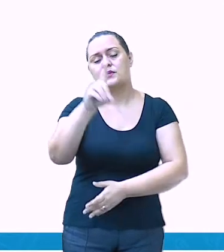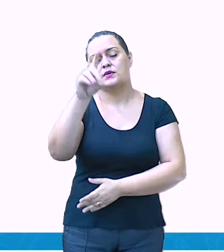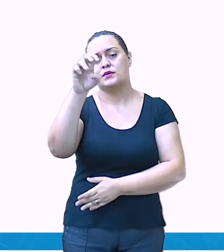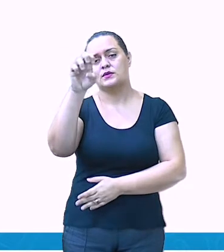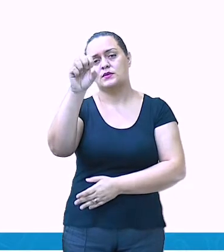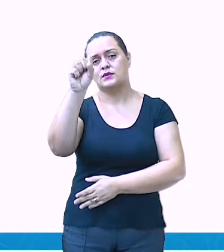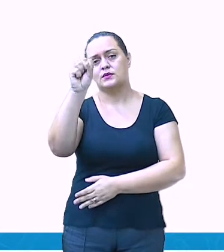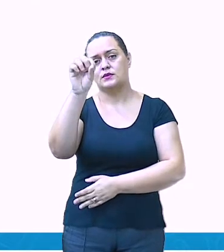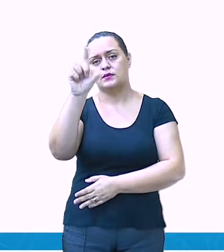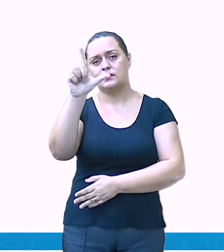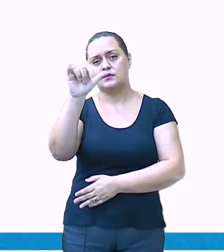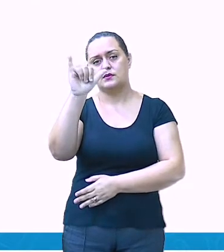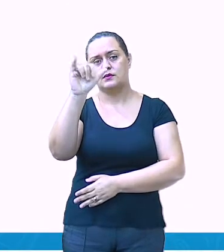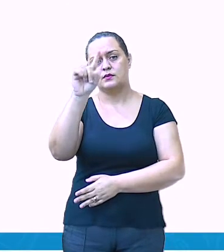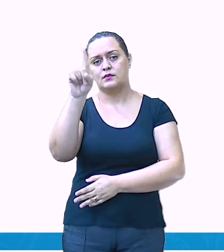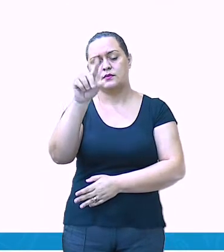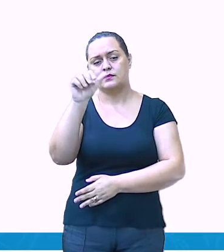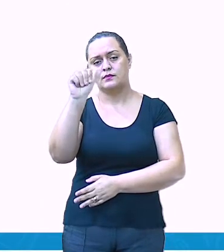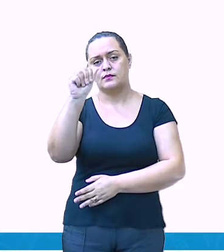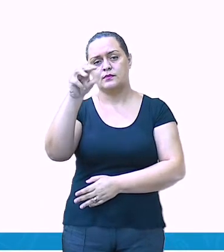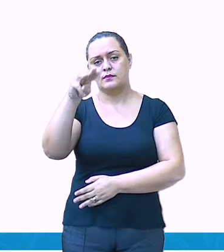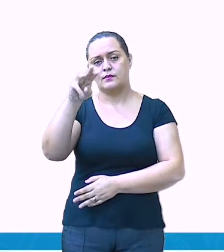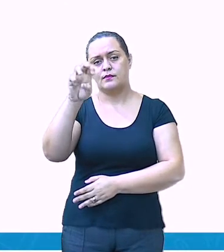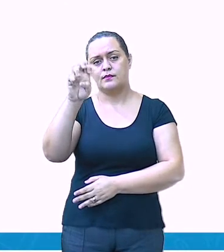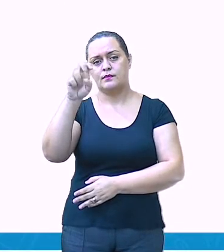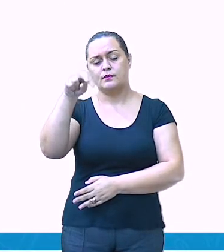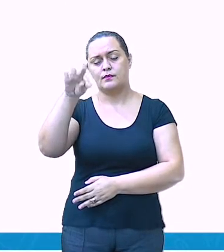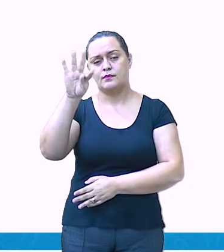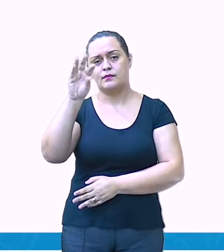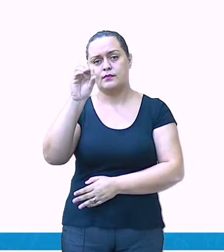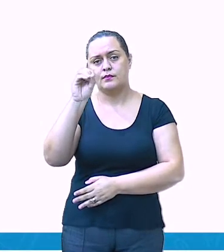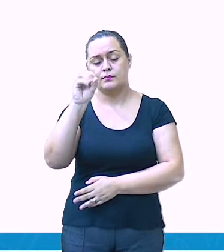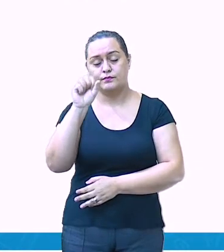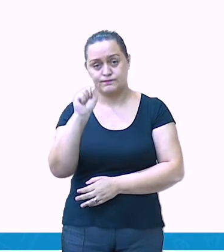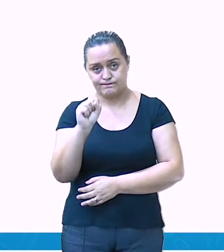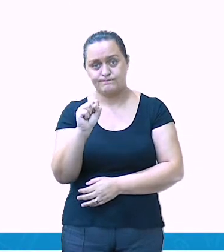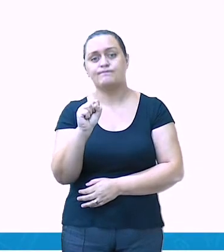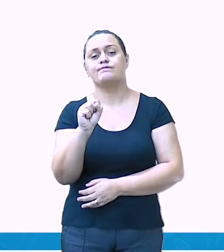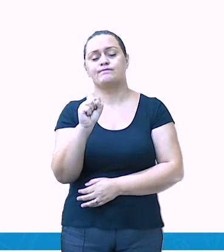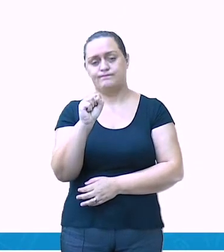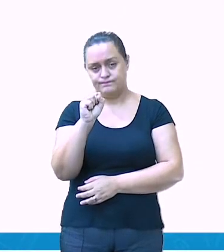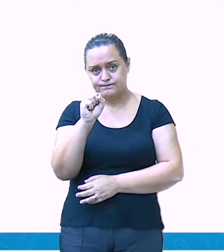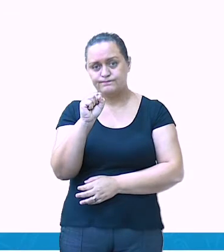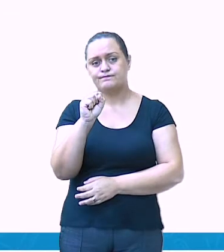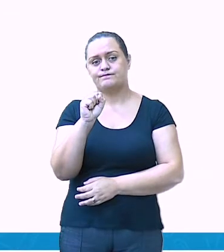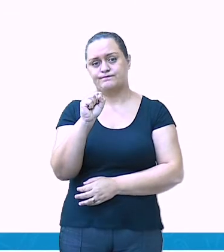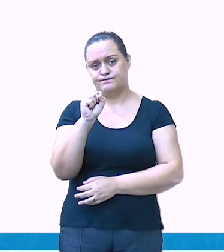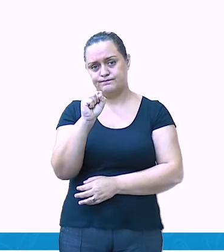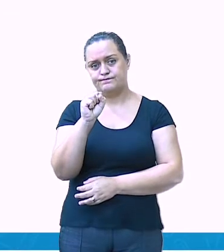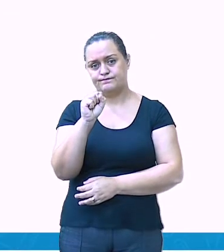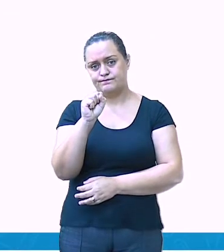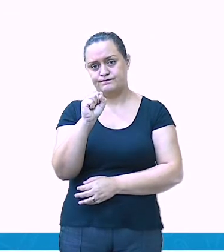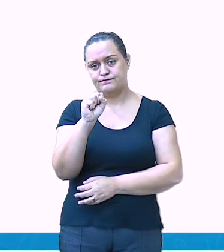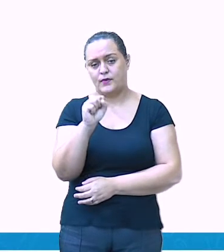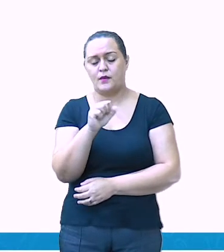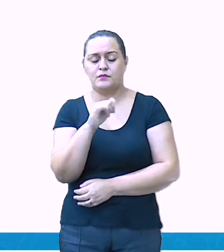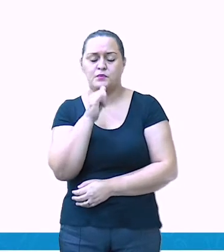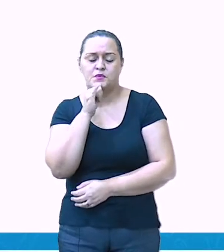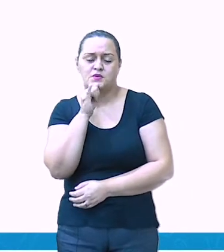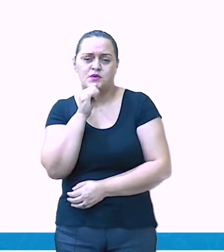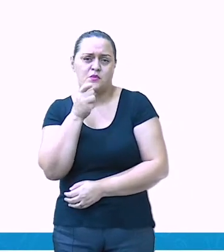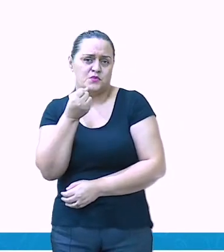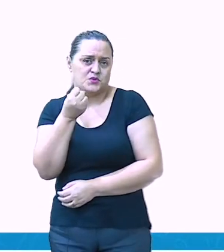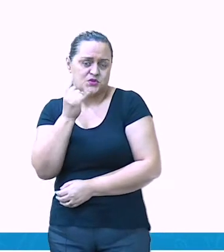deslizamento. Quando isso acontece em uma área que não há moradias, né,